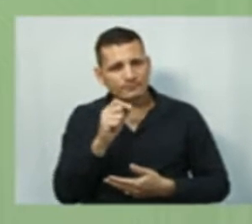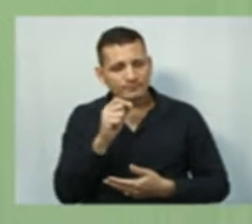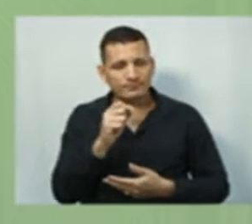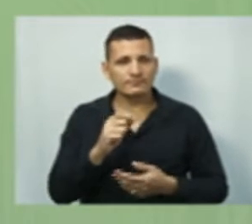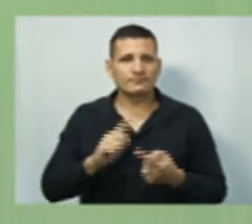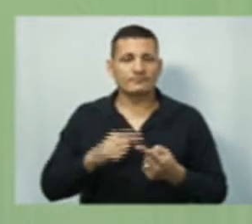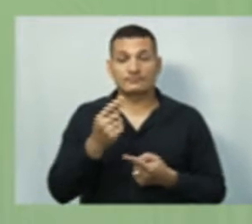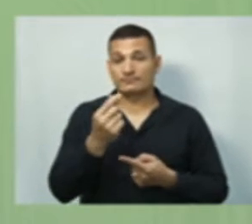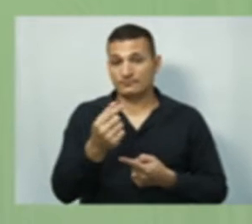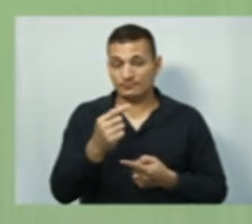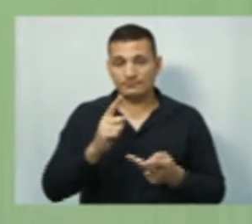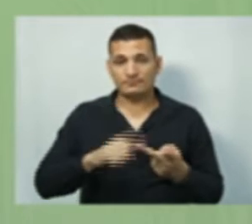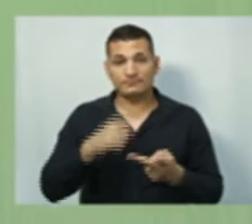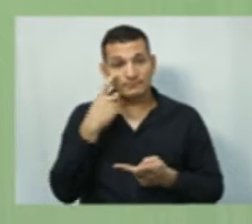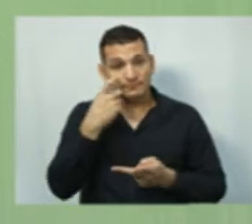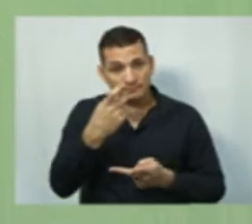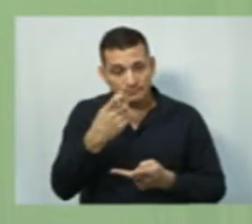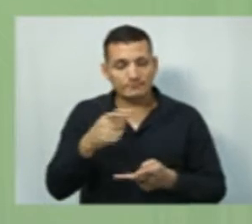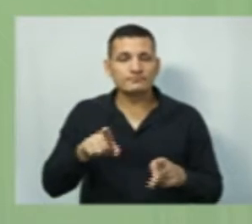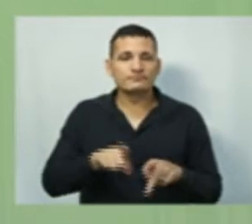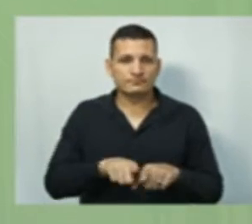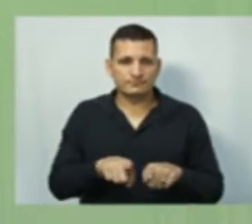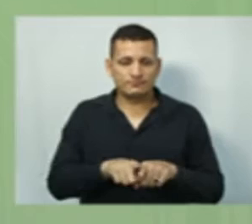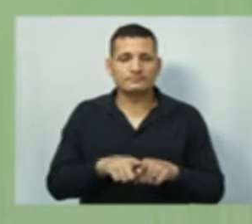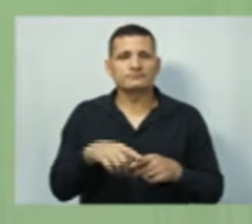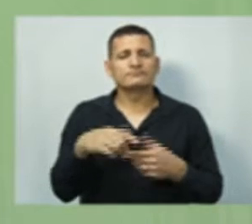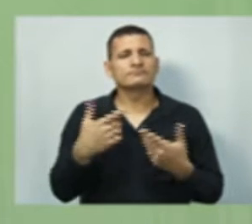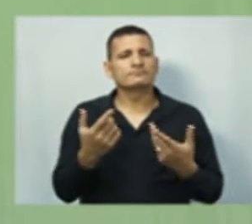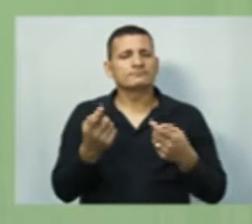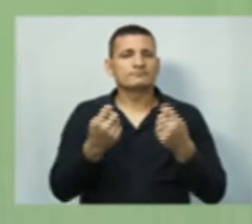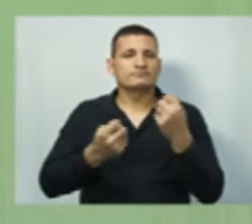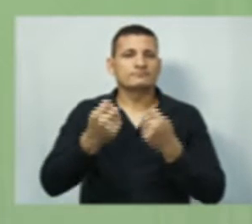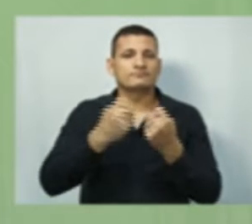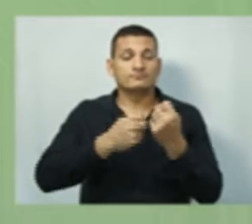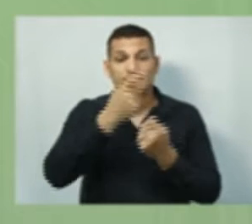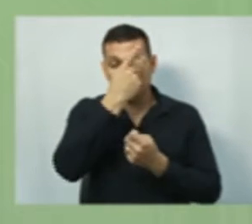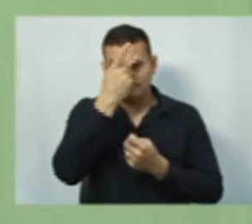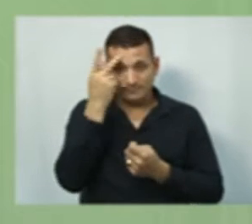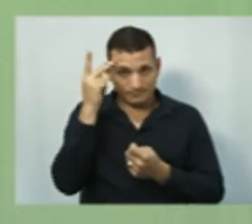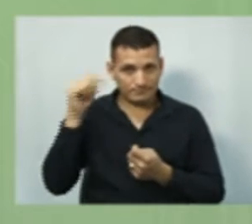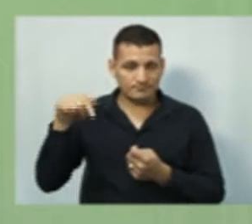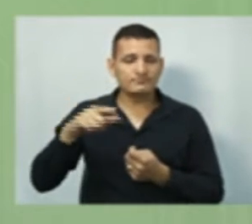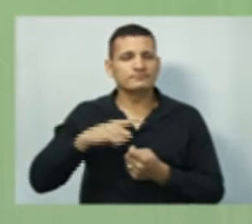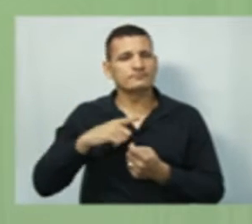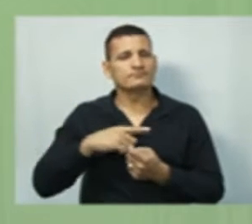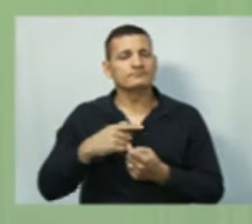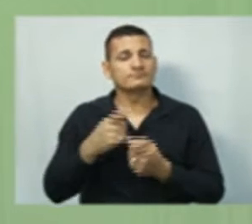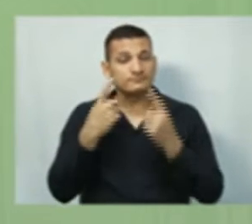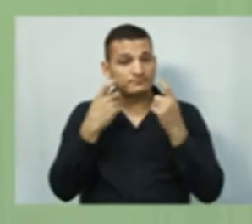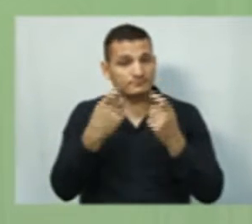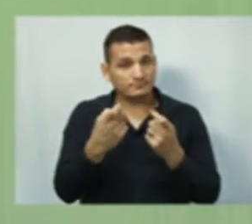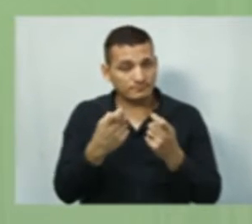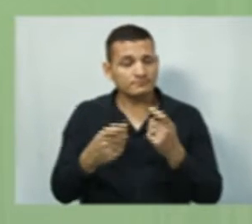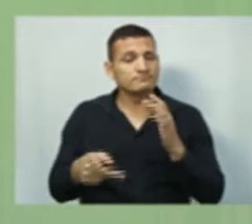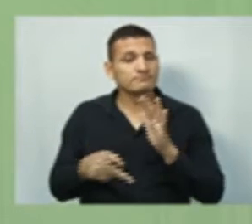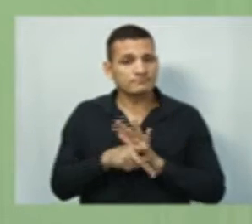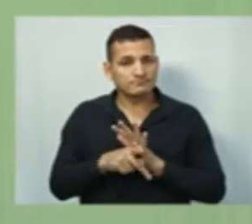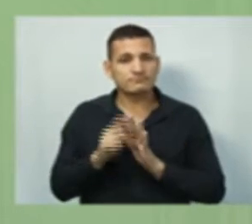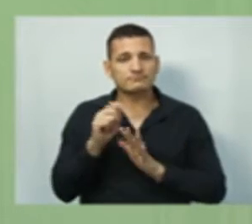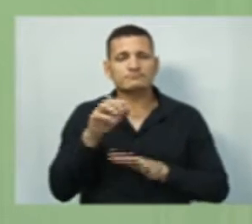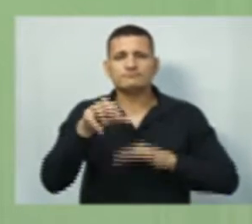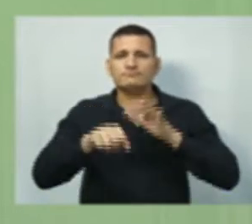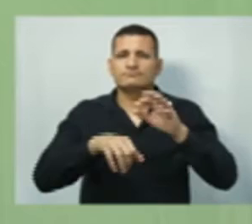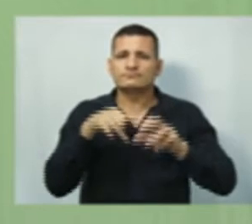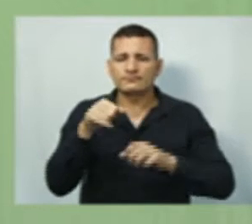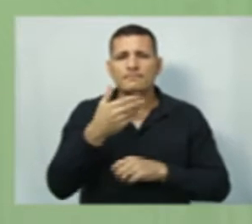interesse próprio. A gente fala que em economia, as pessoas agem em interesse próprio, buscando os melhores preços, seja preço